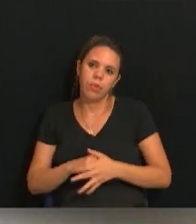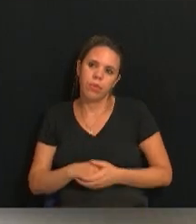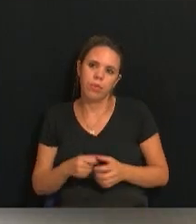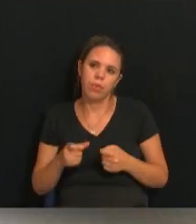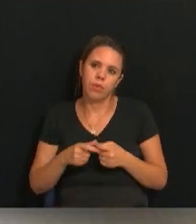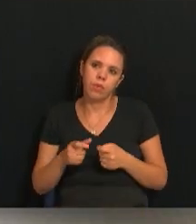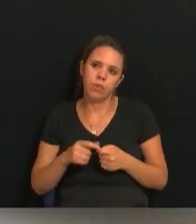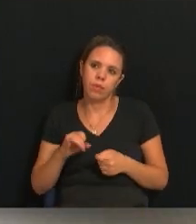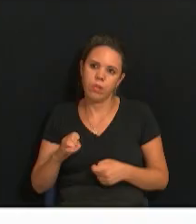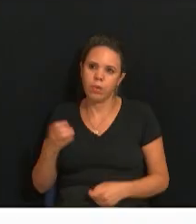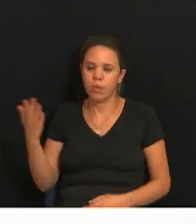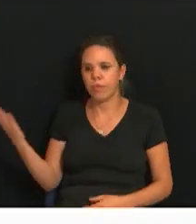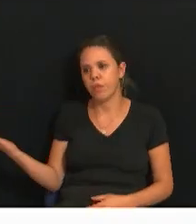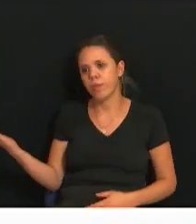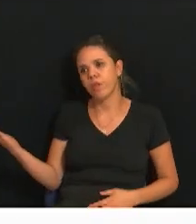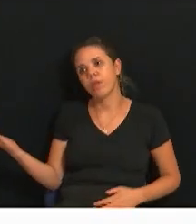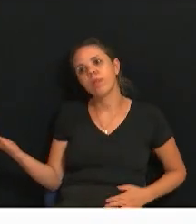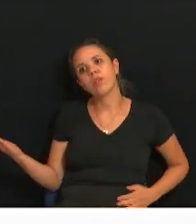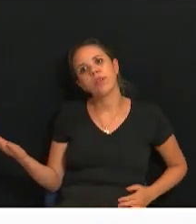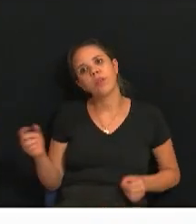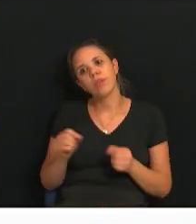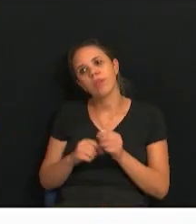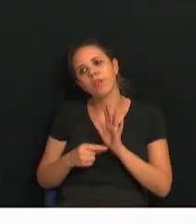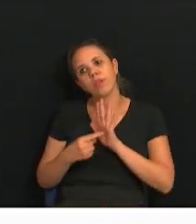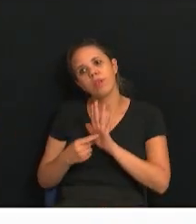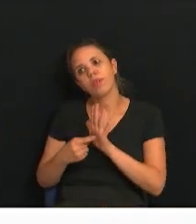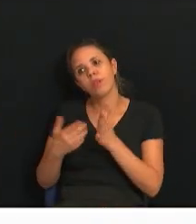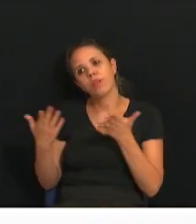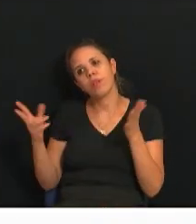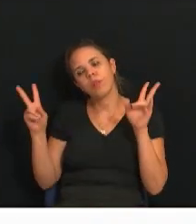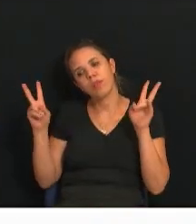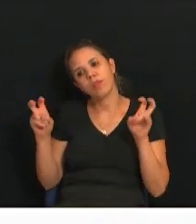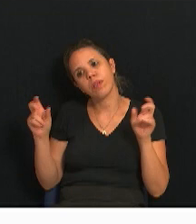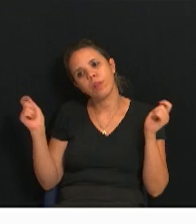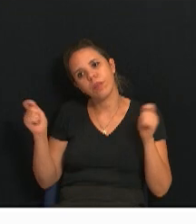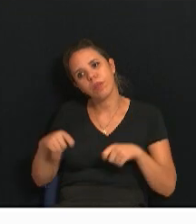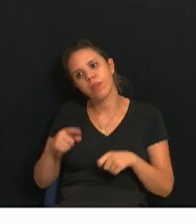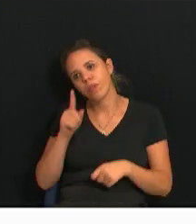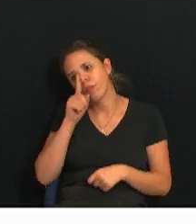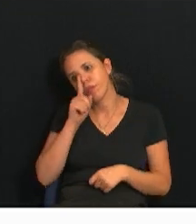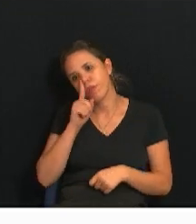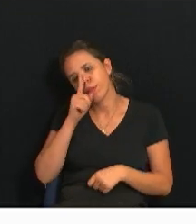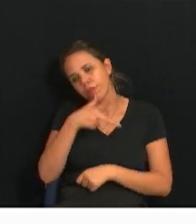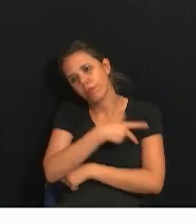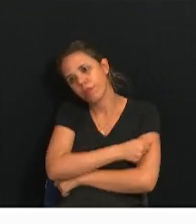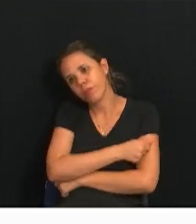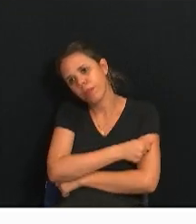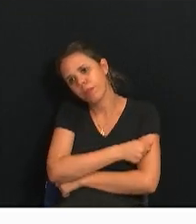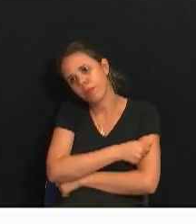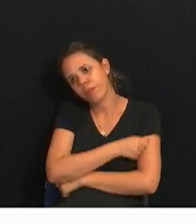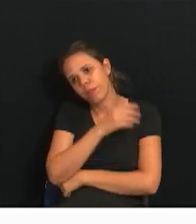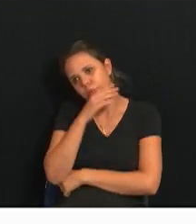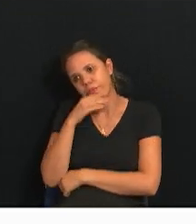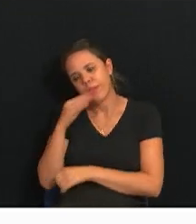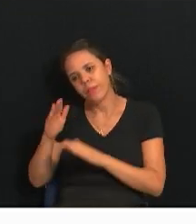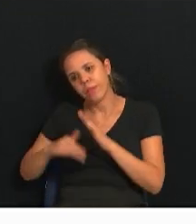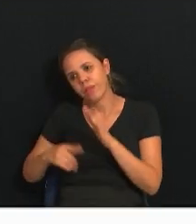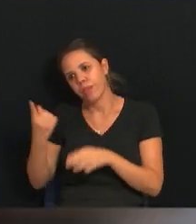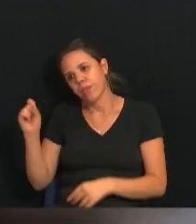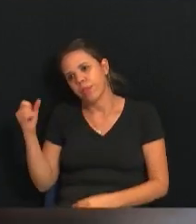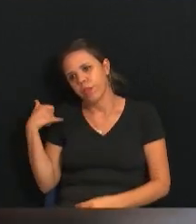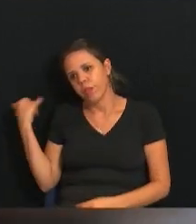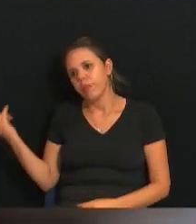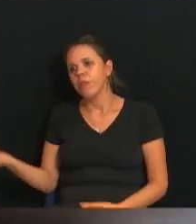José Augusto Nasser fez uma apresentação sobre os possíveis riscos das vacinas para menores de 18